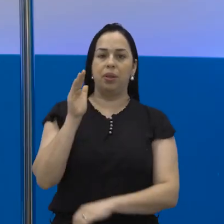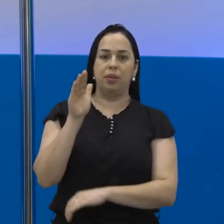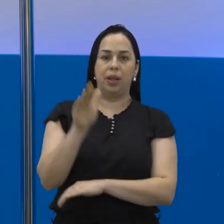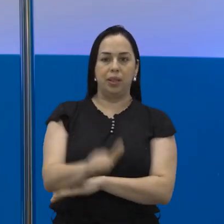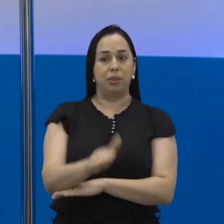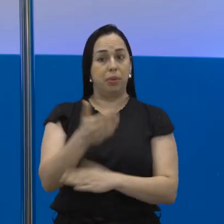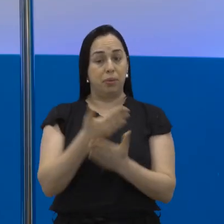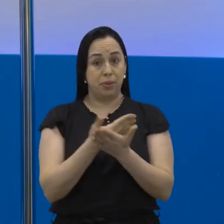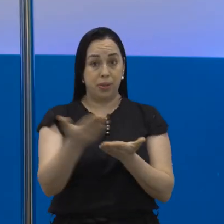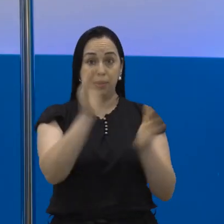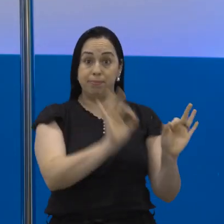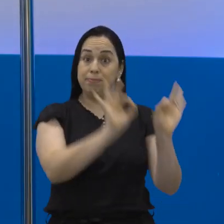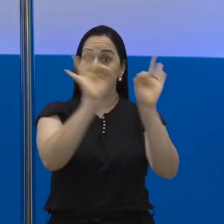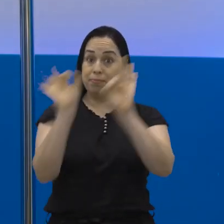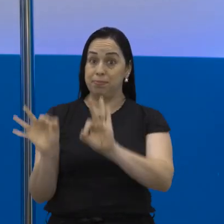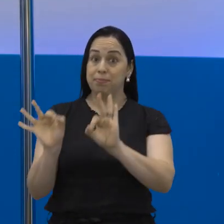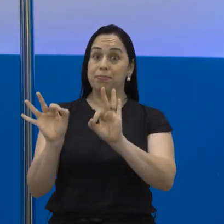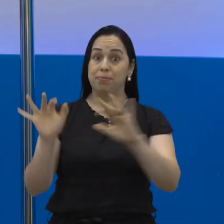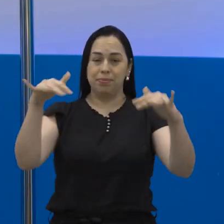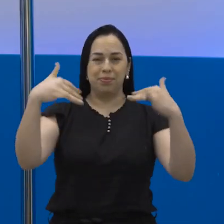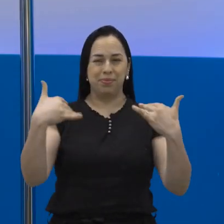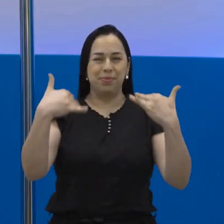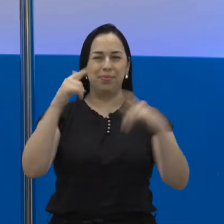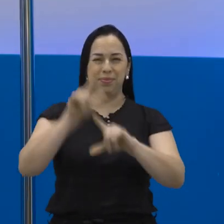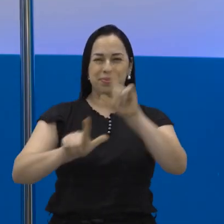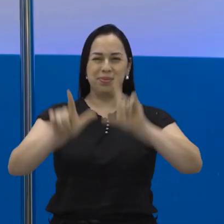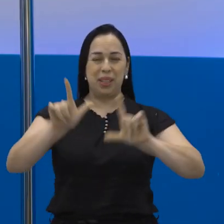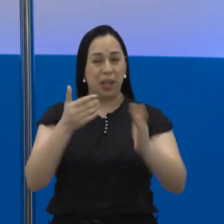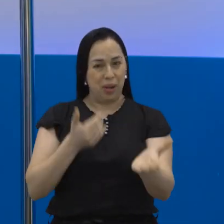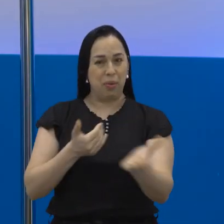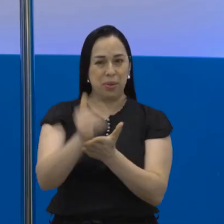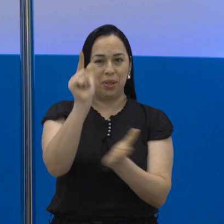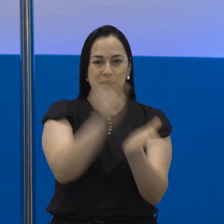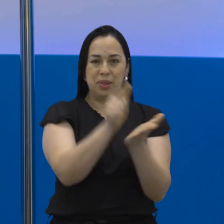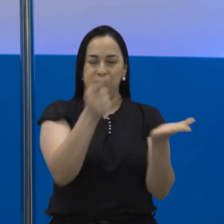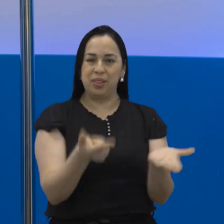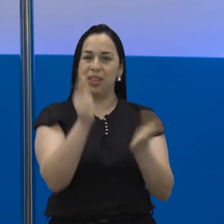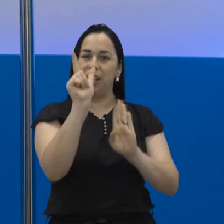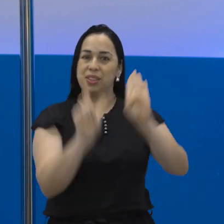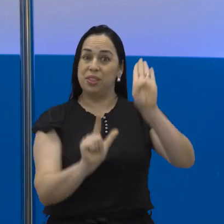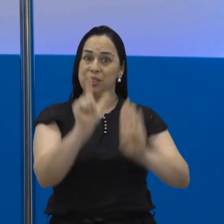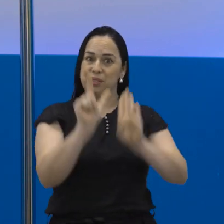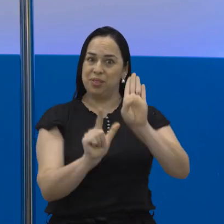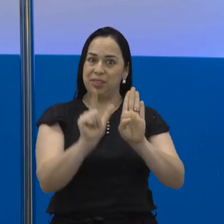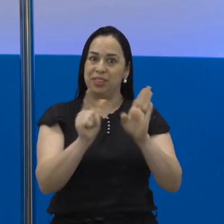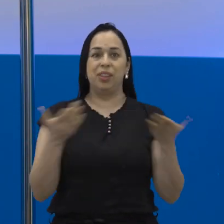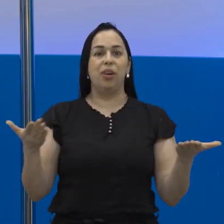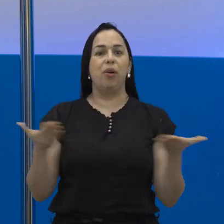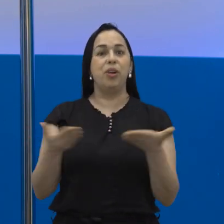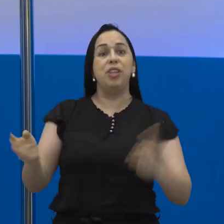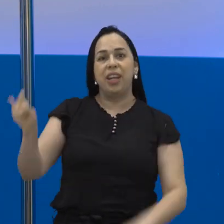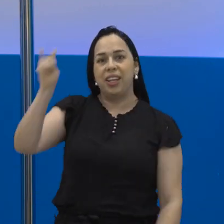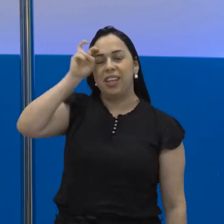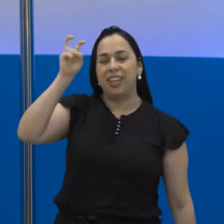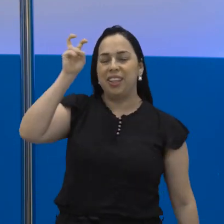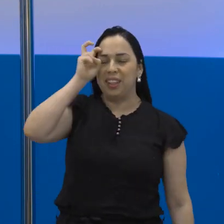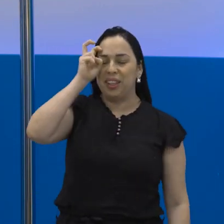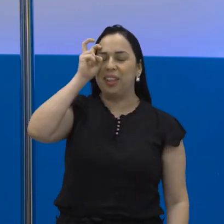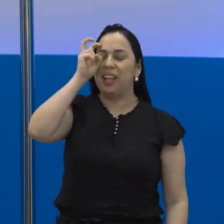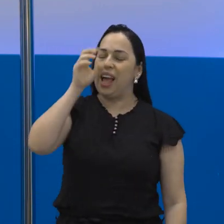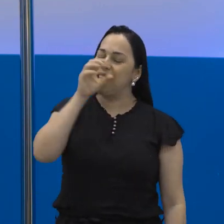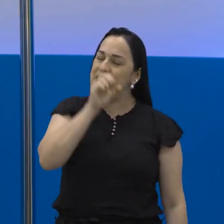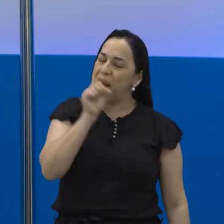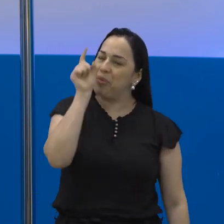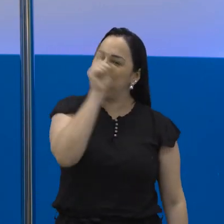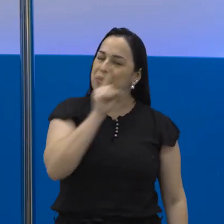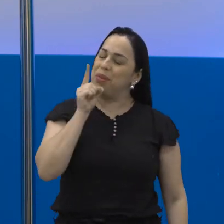Muito boa tarde para você que acompanha a programação da TV Câmara. Estamos chegando com o Boletim Legislativo. Hoje, quinta-feira, hein?